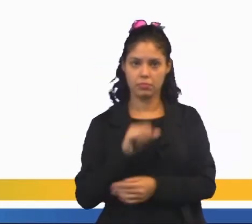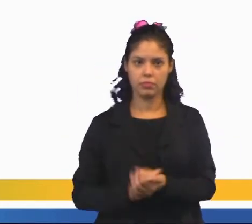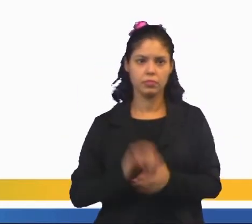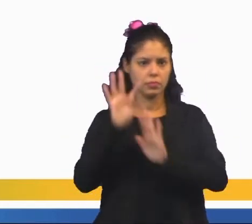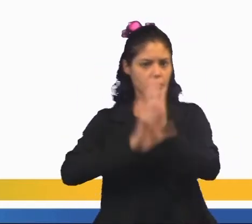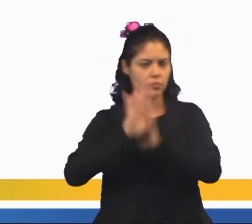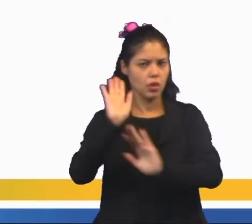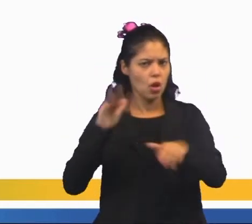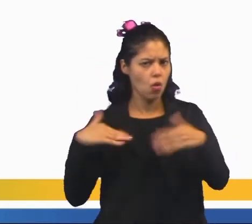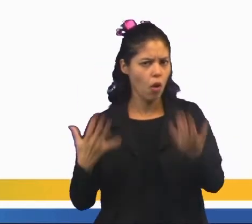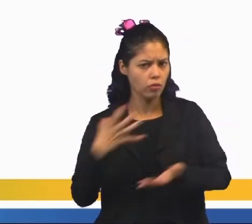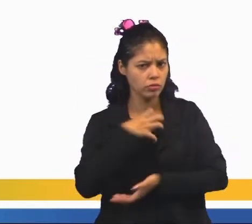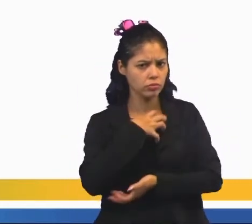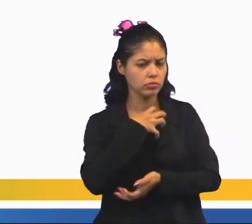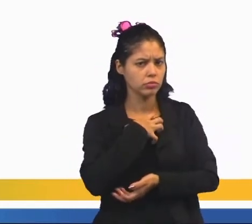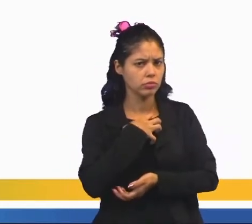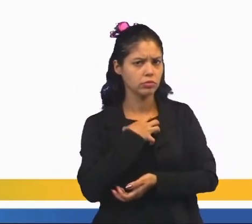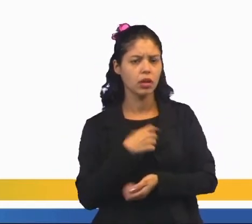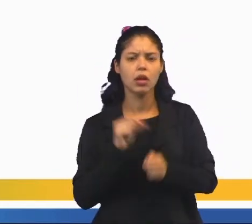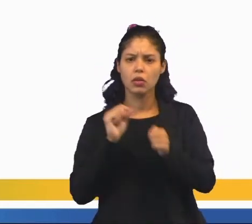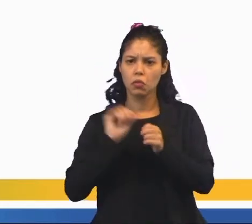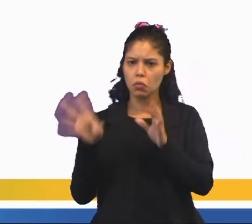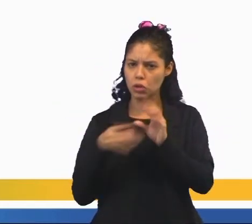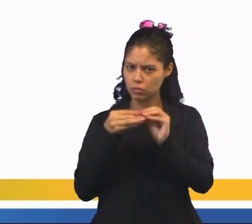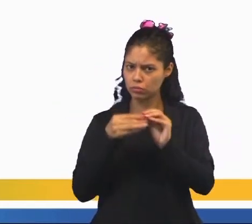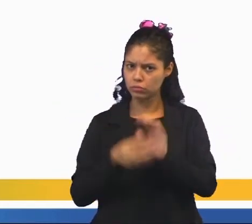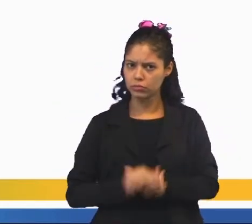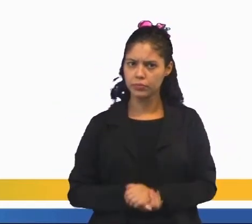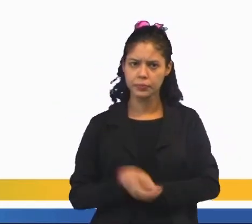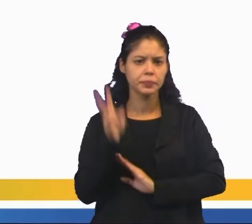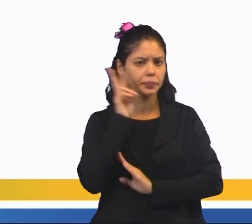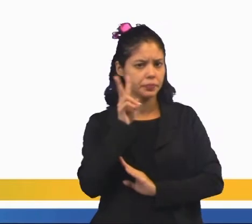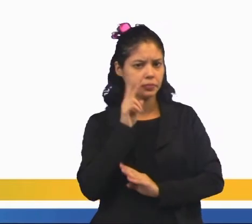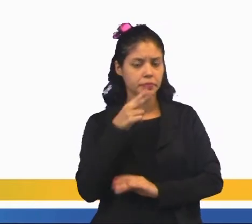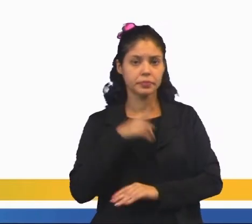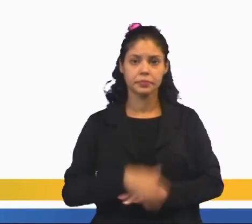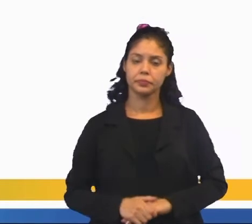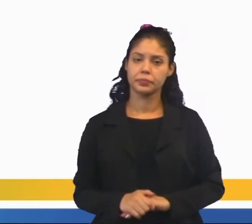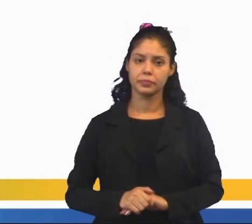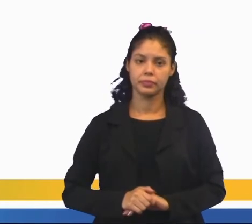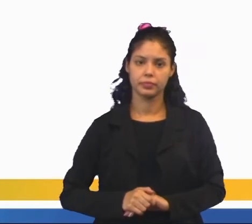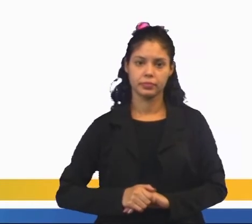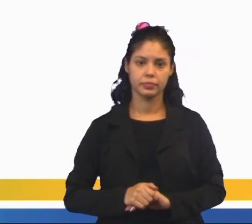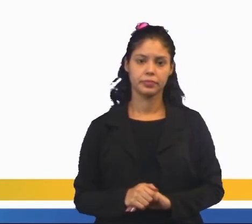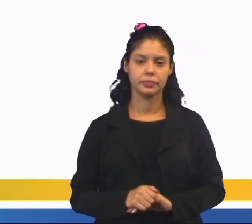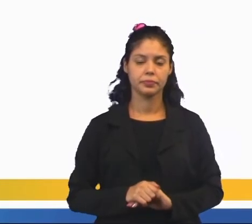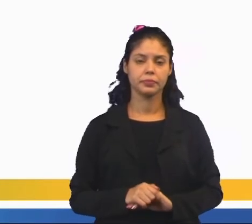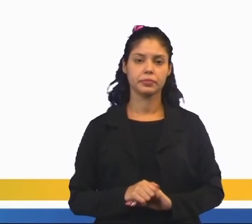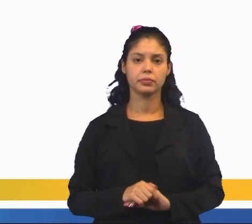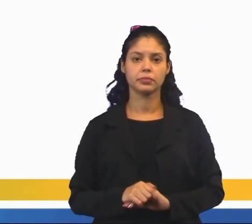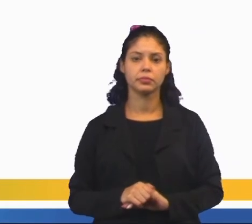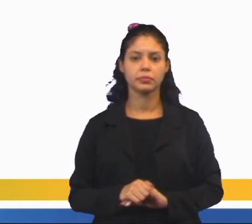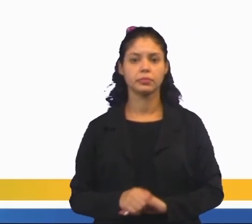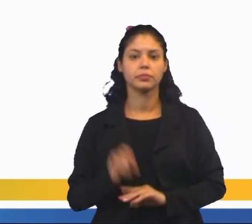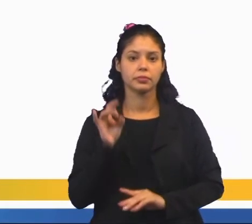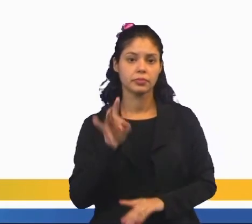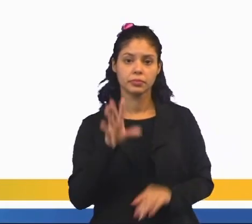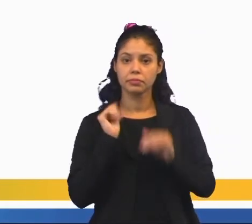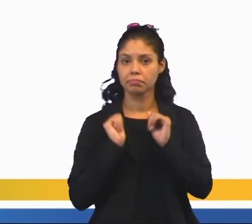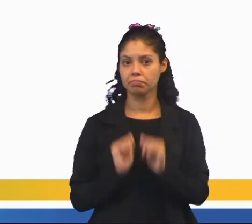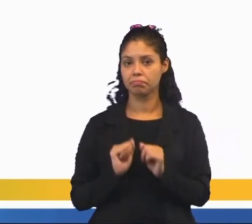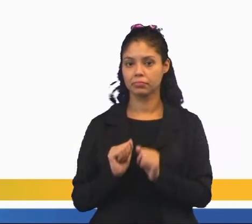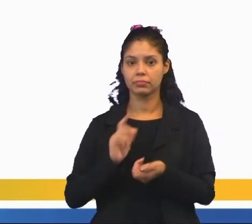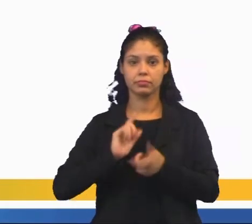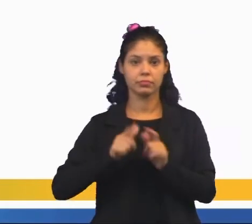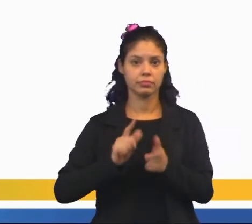no texto, qual o sentido que foi empregado? Lembraram? Vamos voltar, agora ficou mais fácil, né? Então, só pode